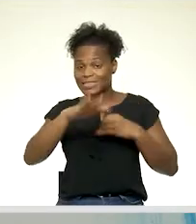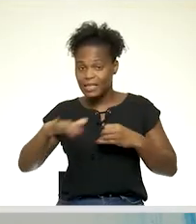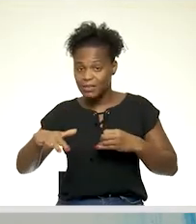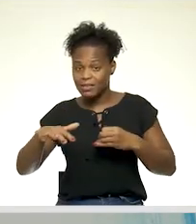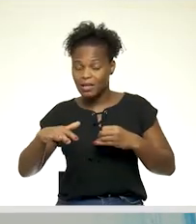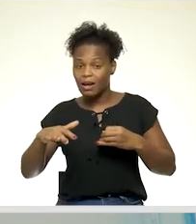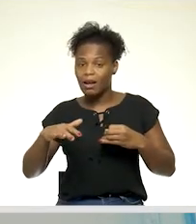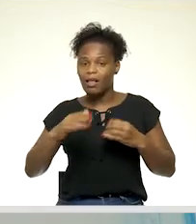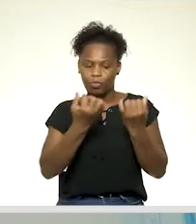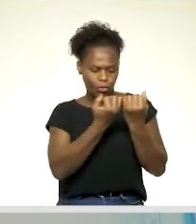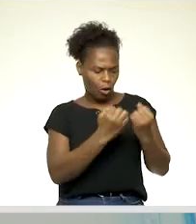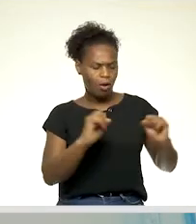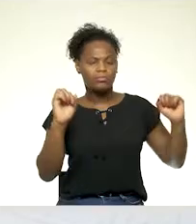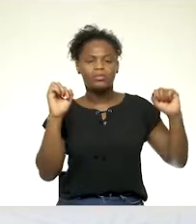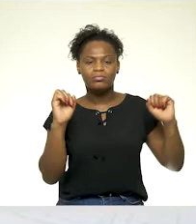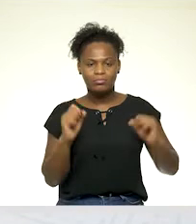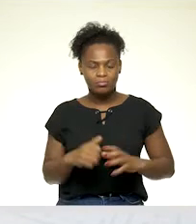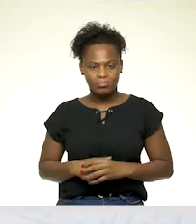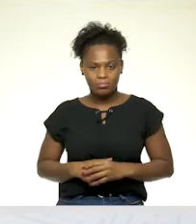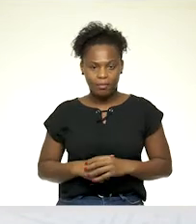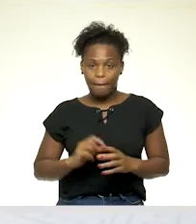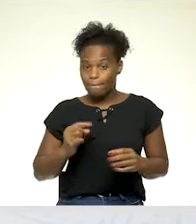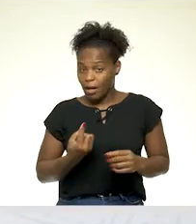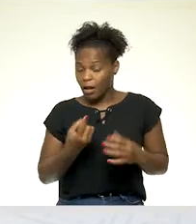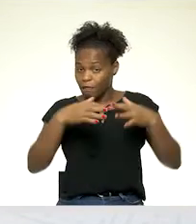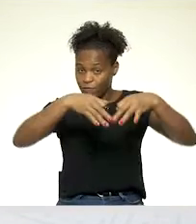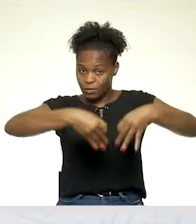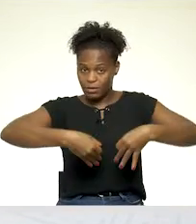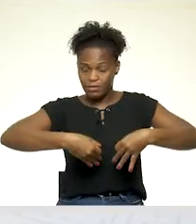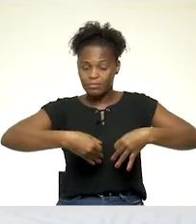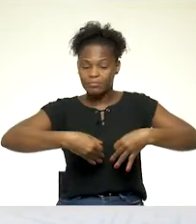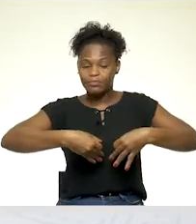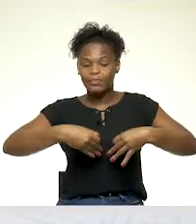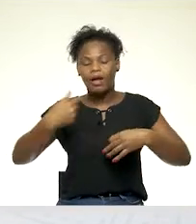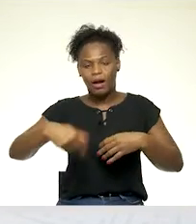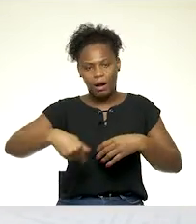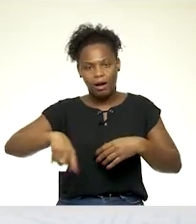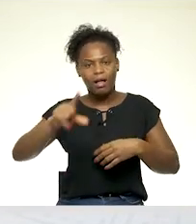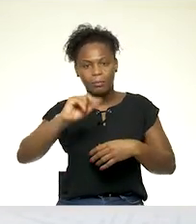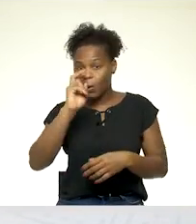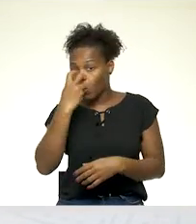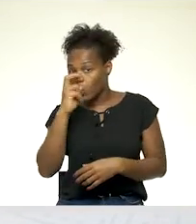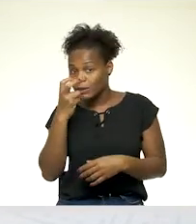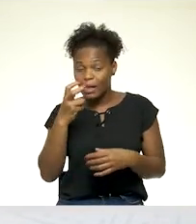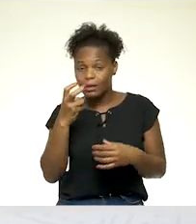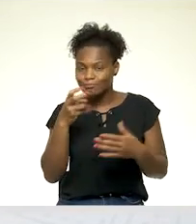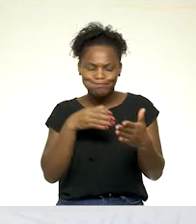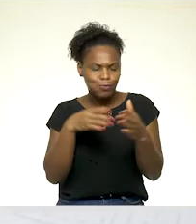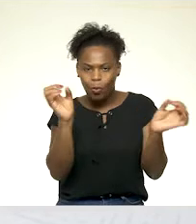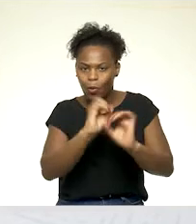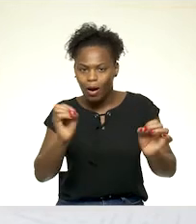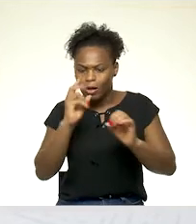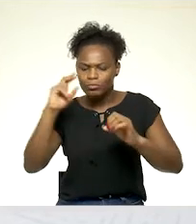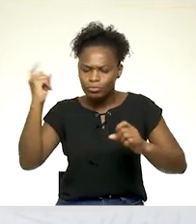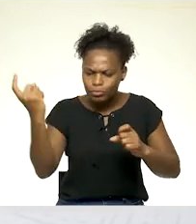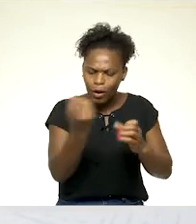tornaram-se autônomas. E para terminar, houve então curiosidade sem limites e